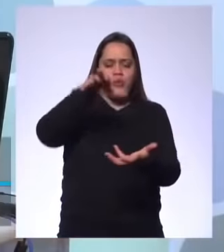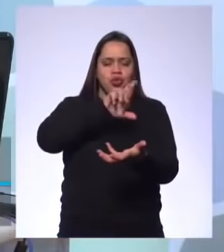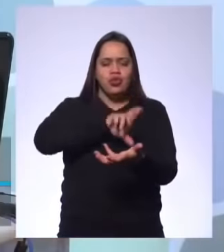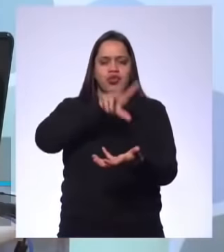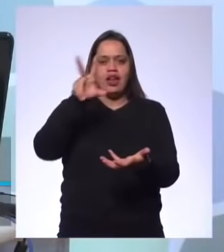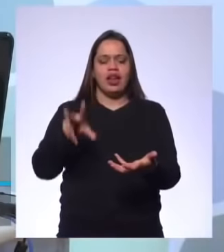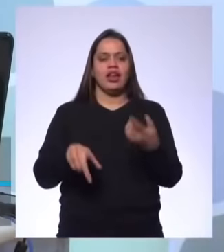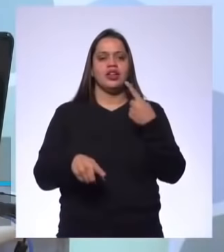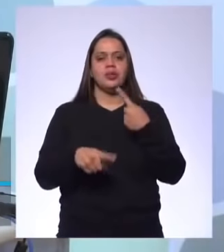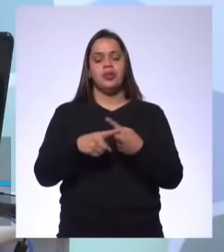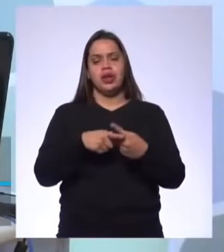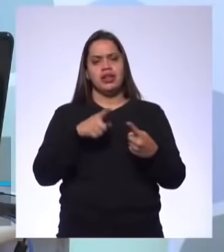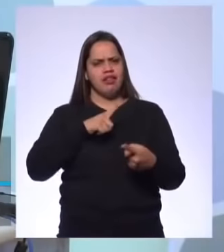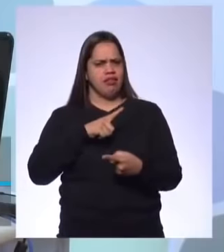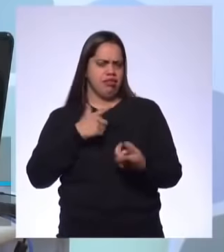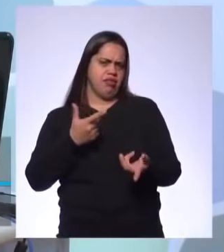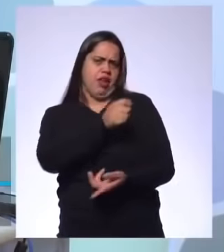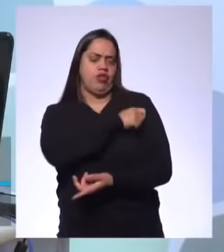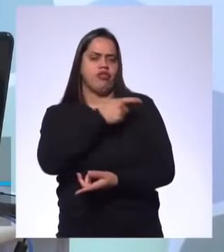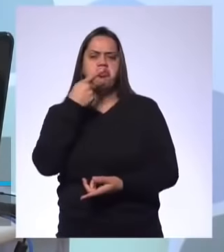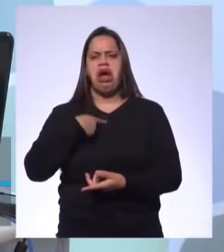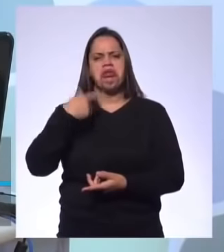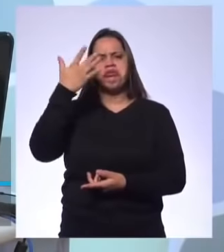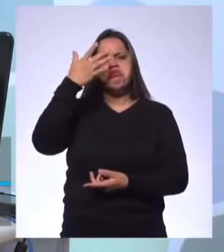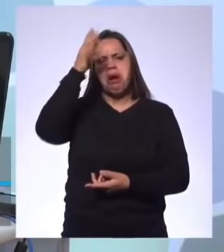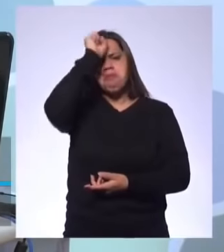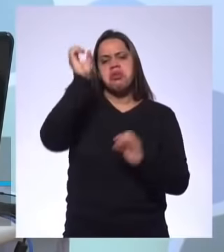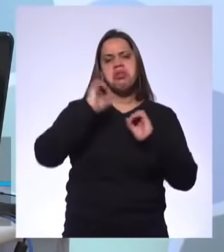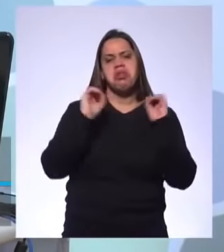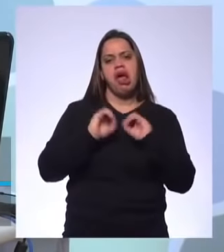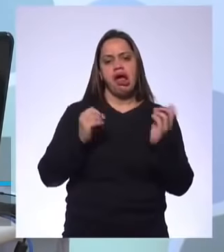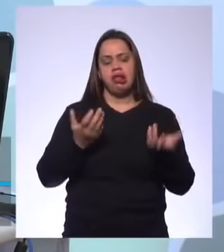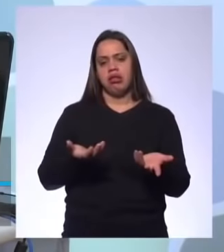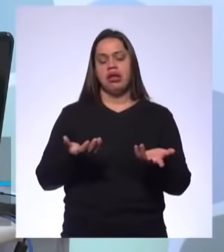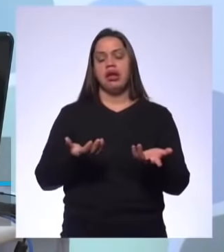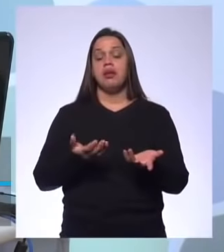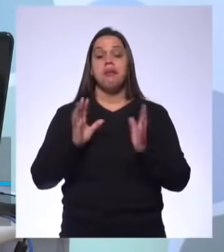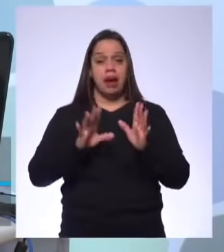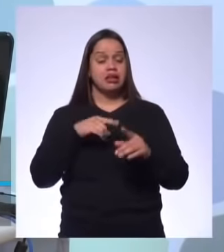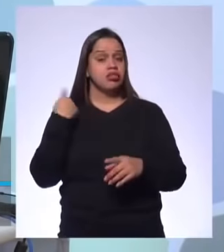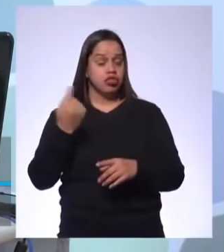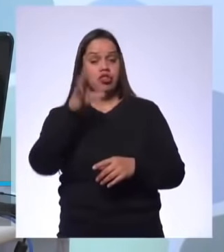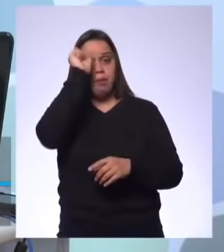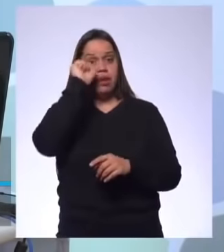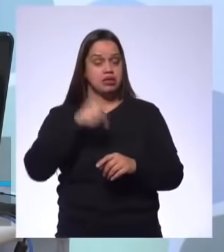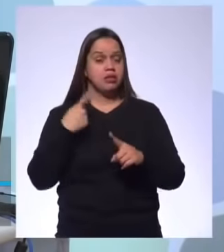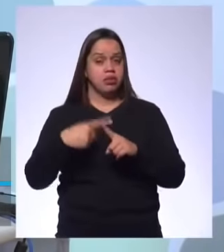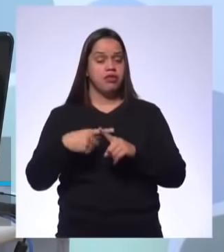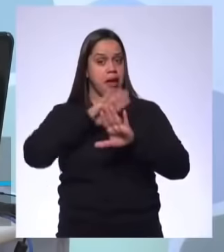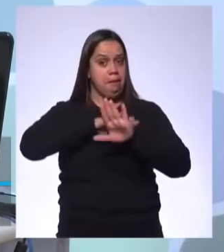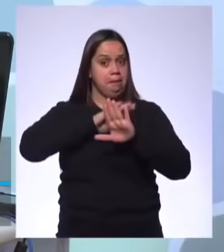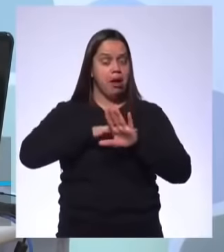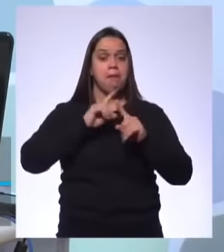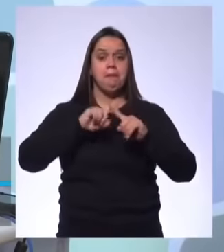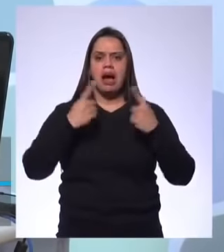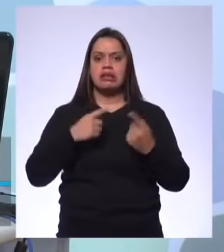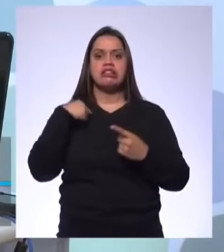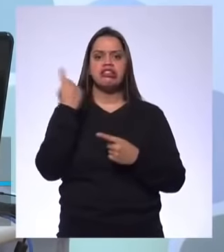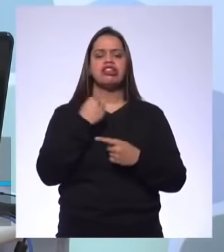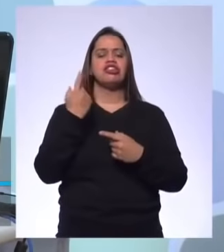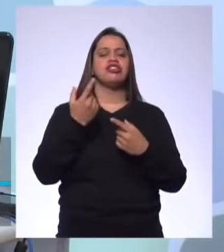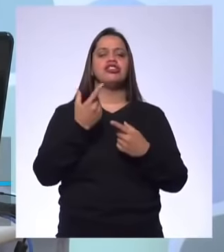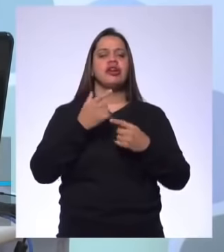não aprendo nada com isso. Na verdade, a gente aprende sim muita coisa, às vezes o que fica implícito. Mas mais do que isso, a gente viaja para um mundo novo.